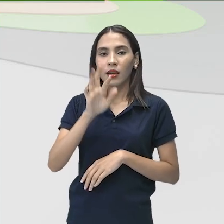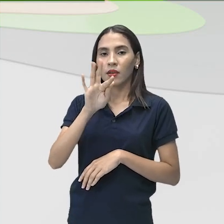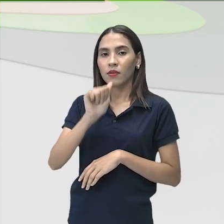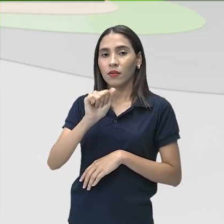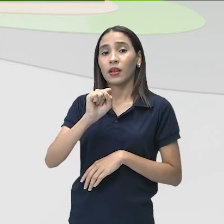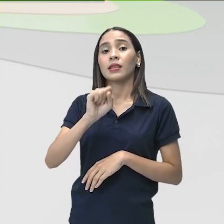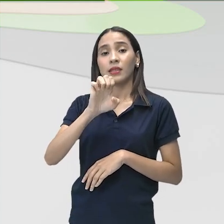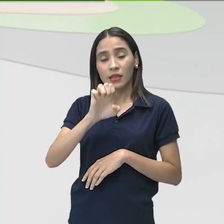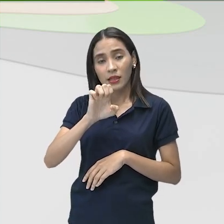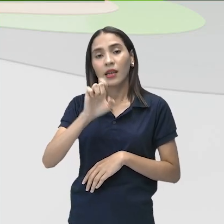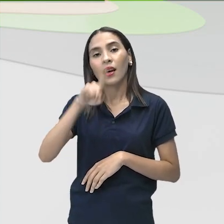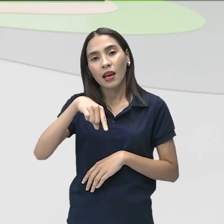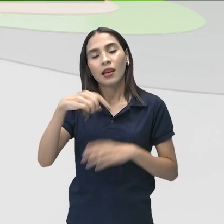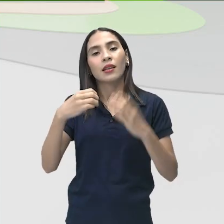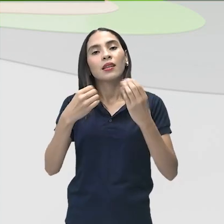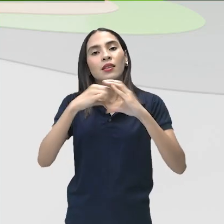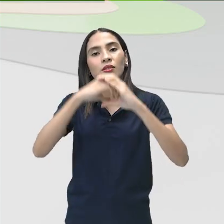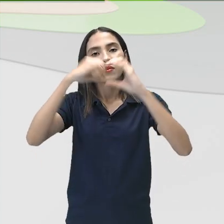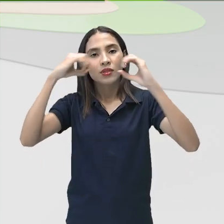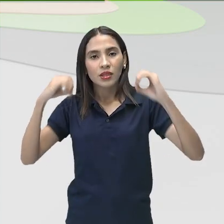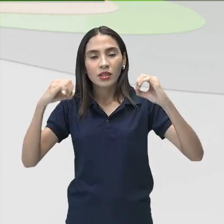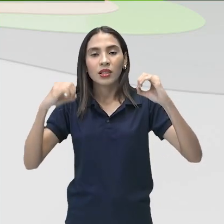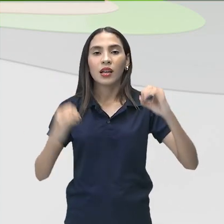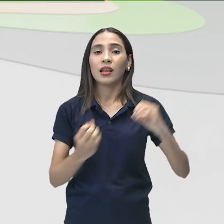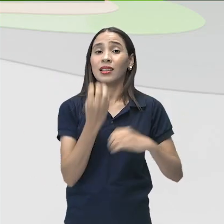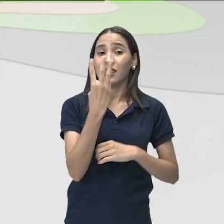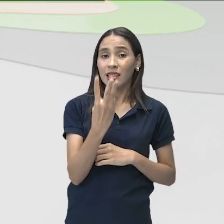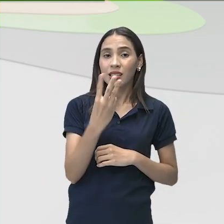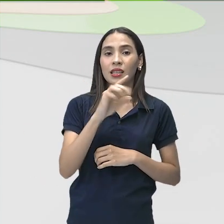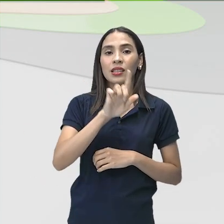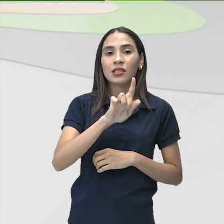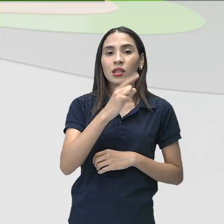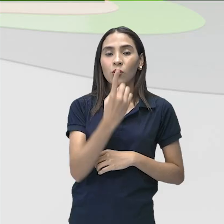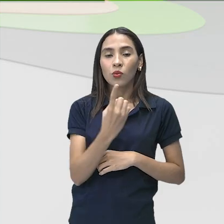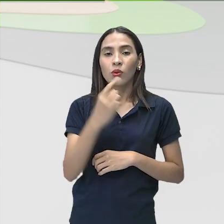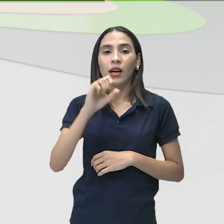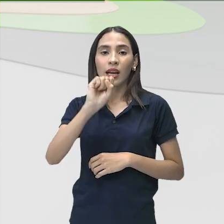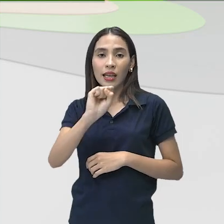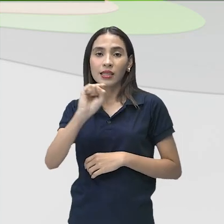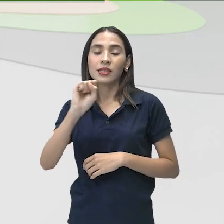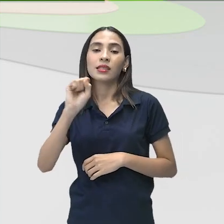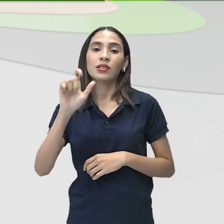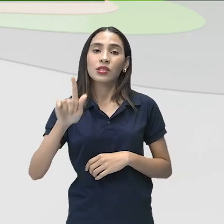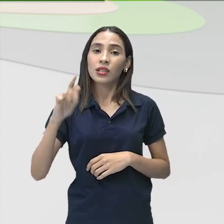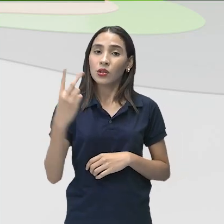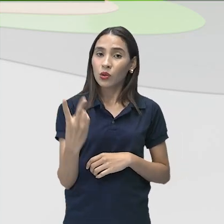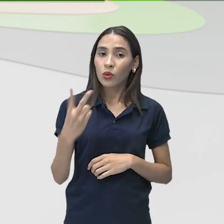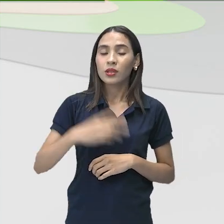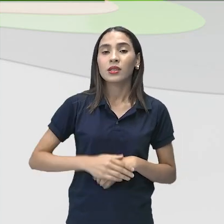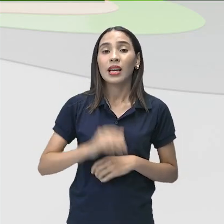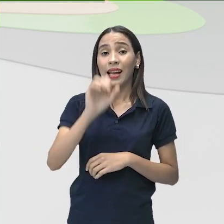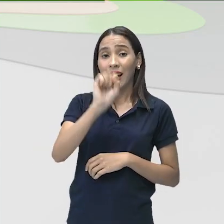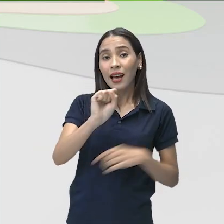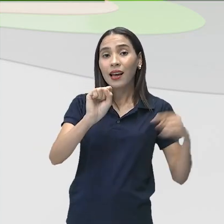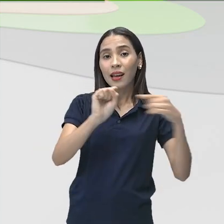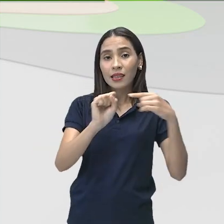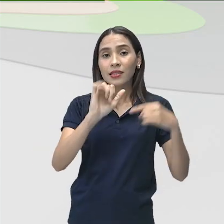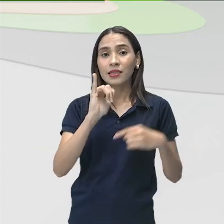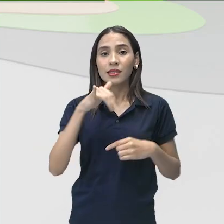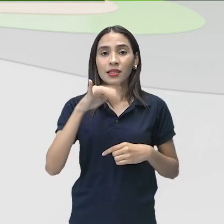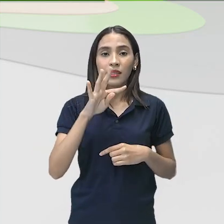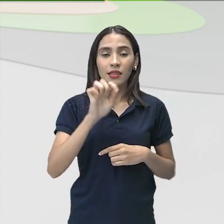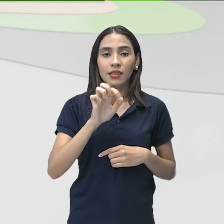na intérfase, ela é dividida basicamente em 3 fases, que é G1, S e G2, e lá na fase S da